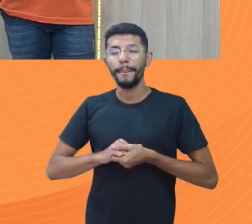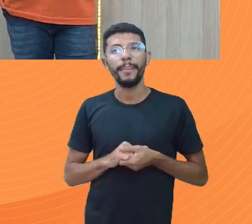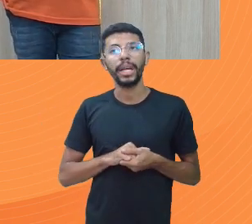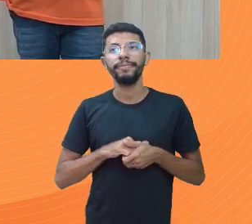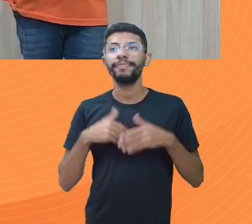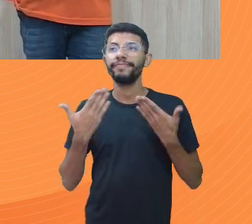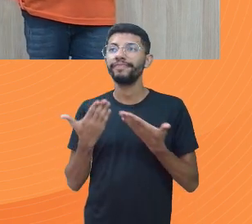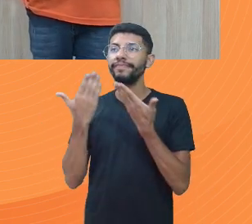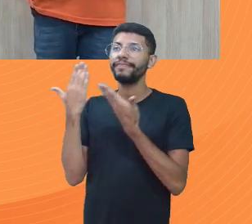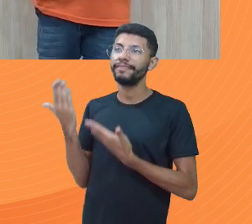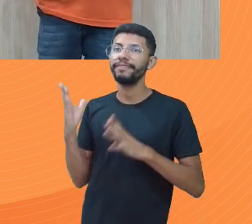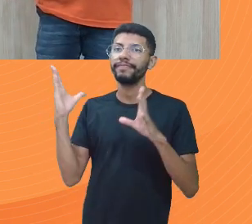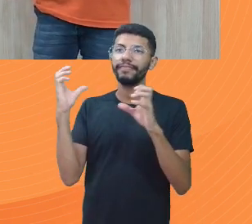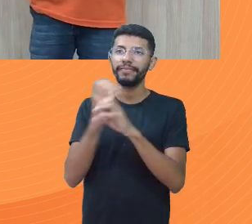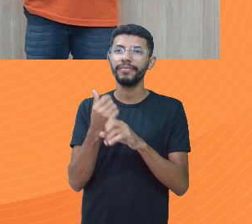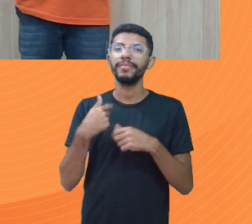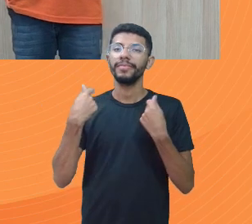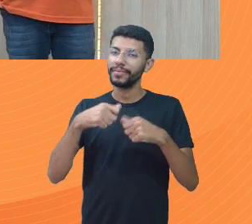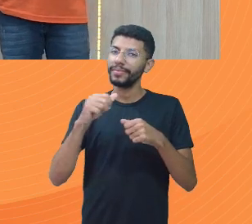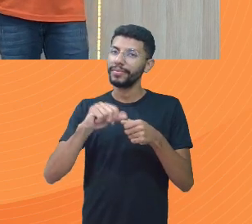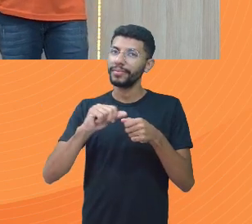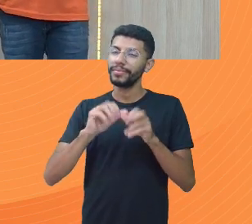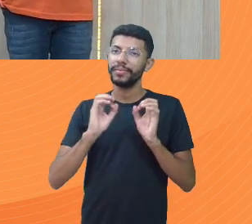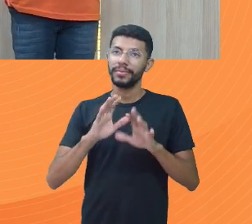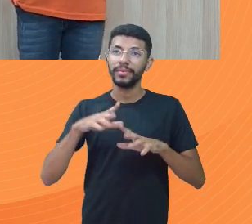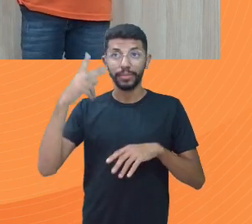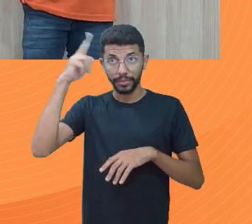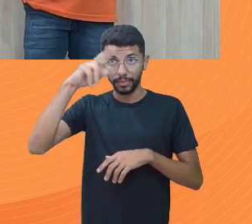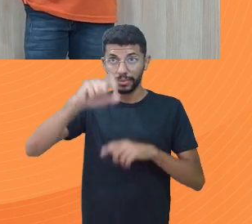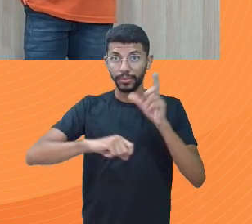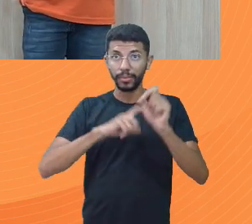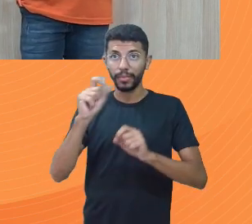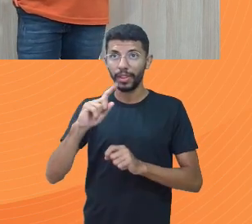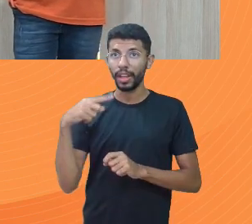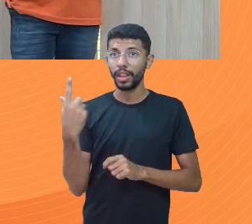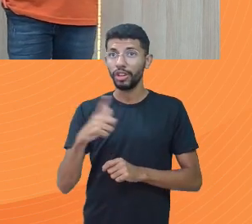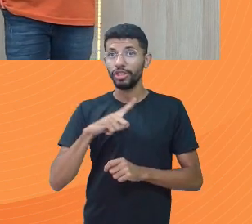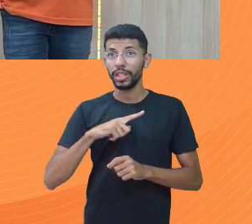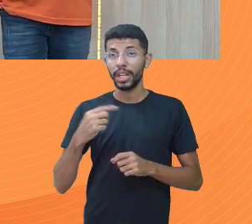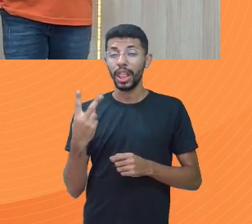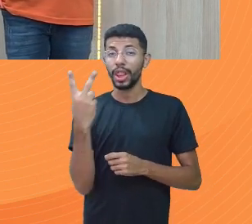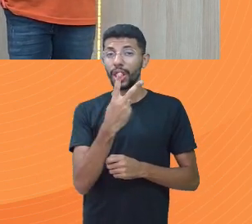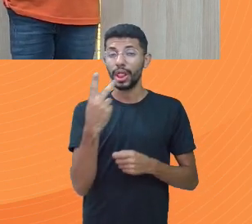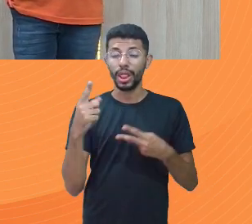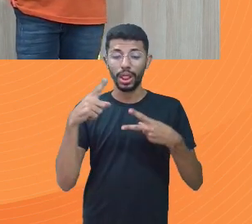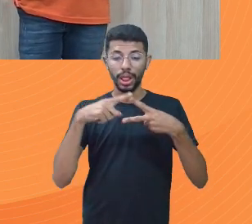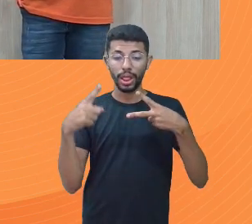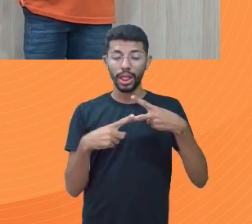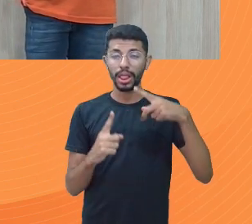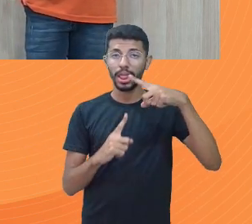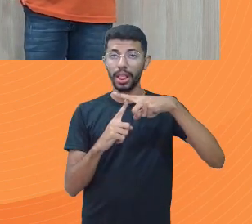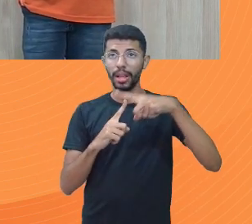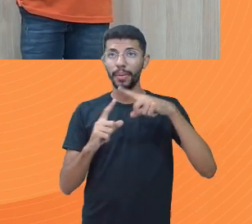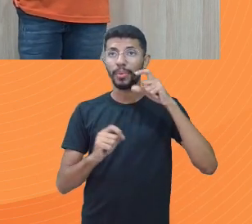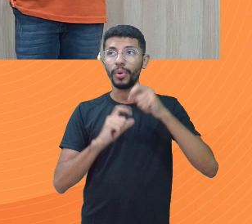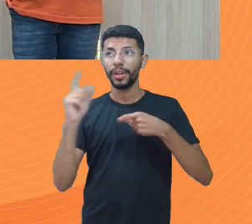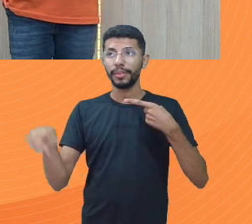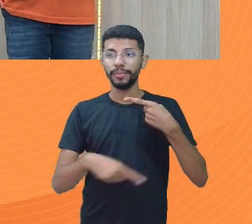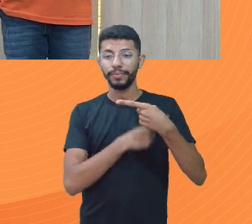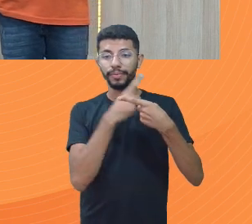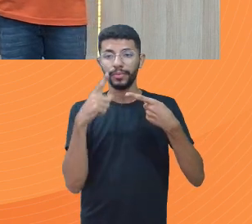Então, é essa continha que eu vou ter que fazer. Lembrando que a gente pode ter 2 tipos de grandezas. Nós podemos ter grandezas